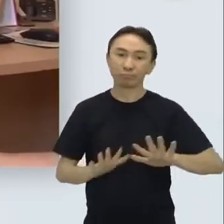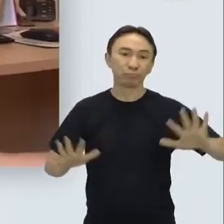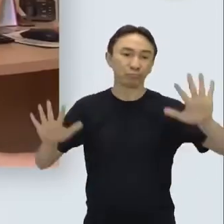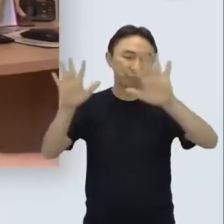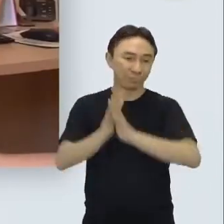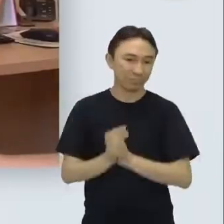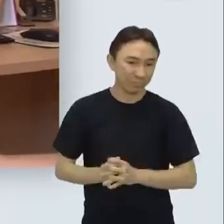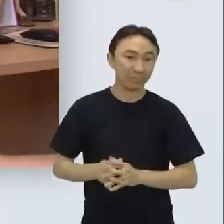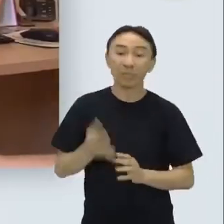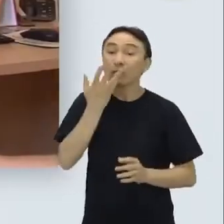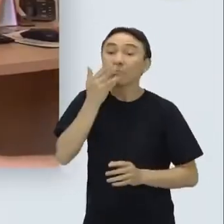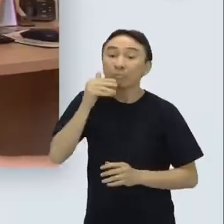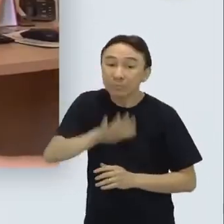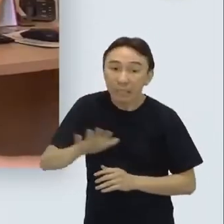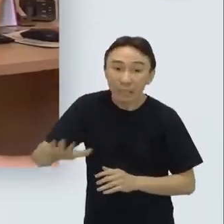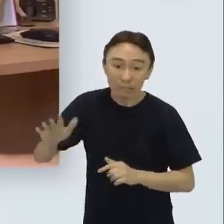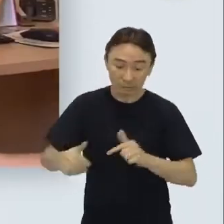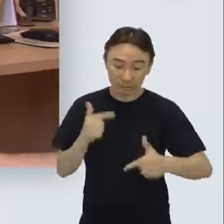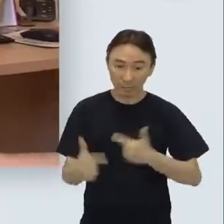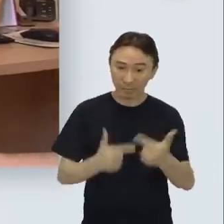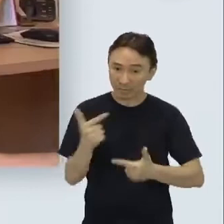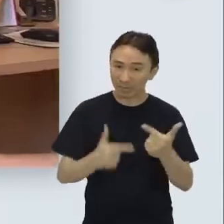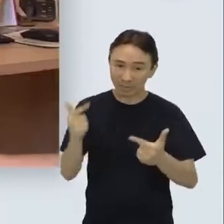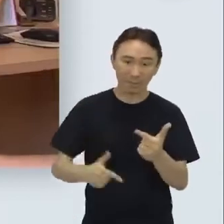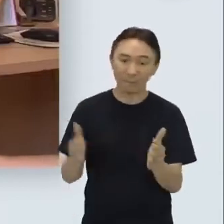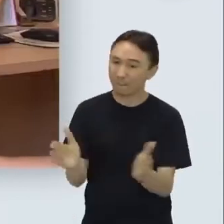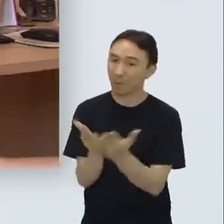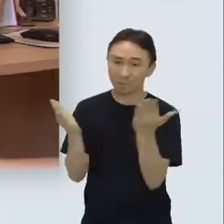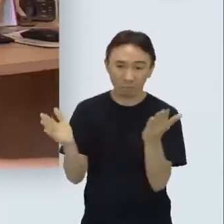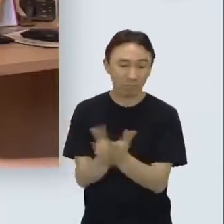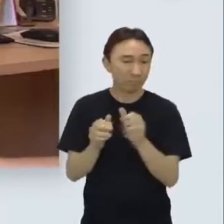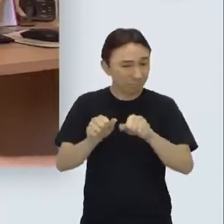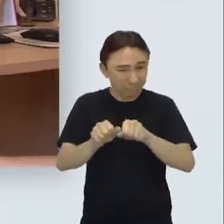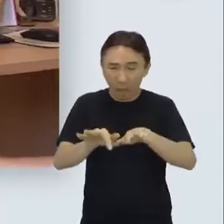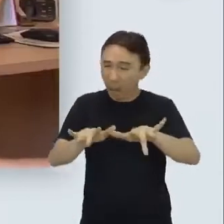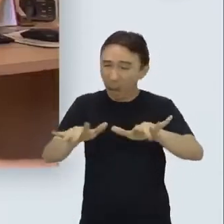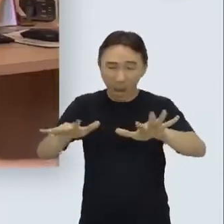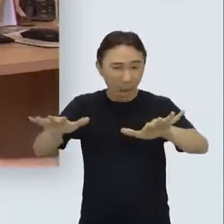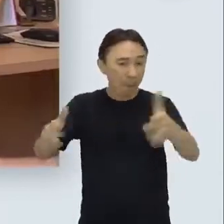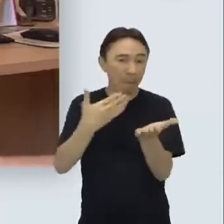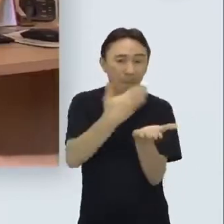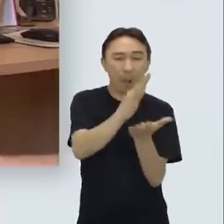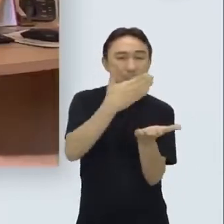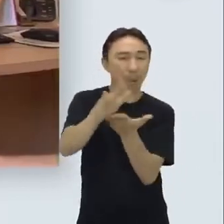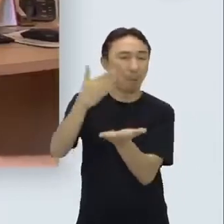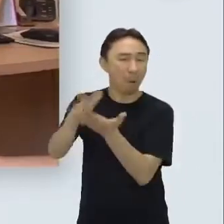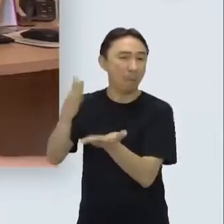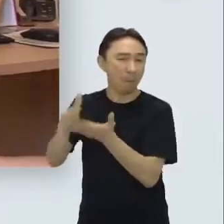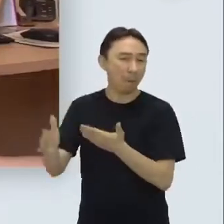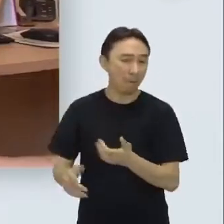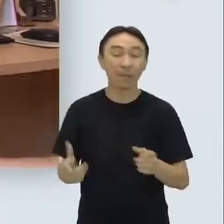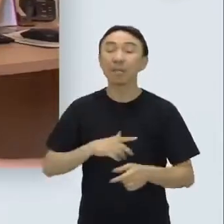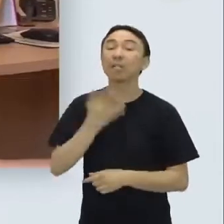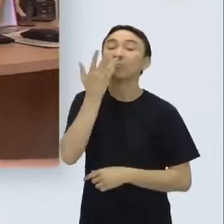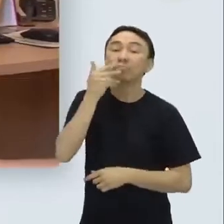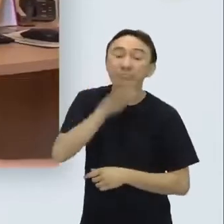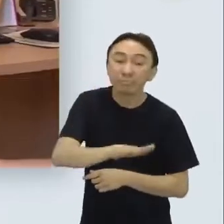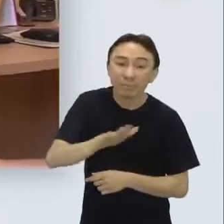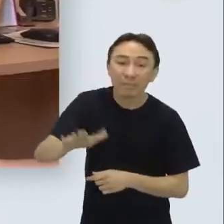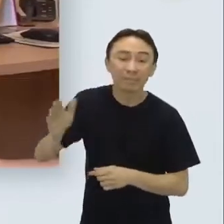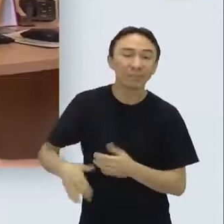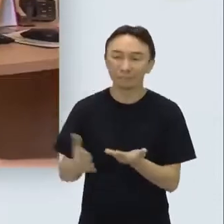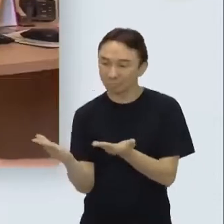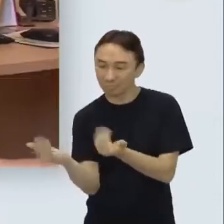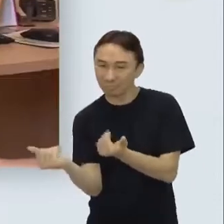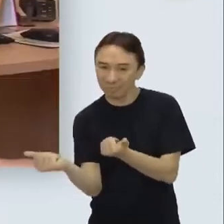trabalho infantil, ele reproduz a pobreza e a exclusão social. Ele retira da criança e do adolescente o direito de ser